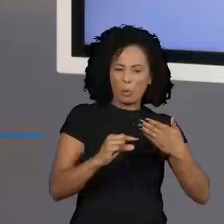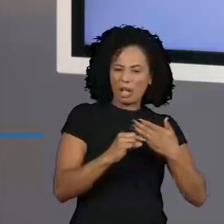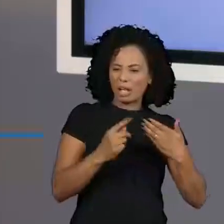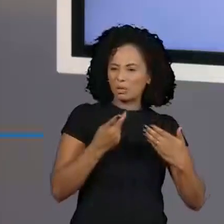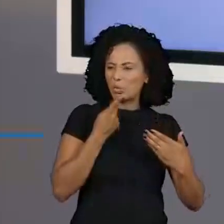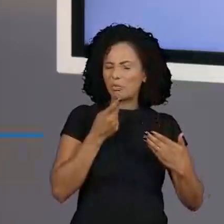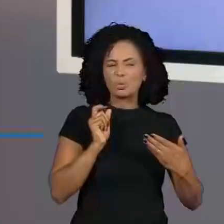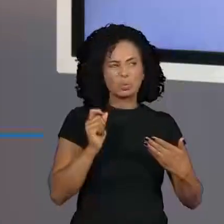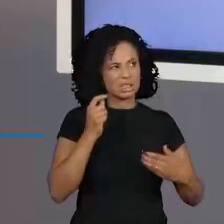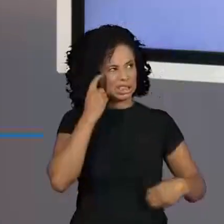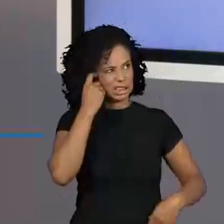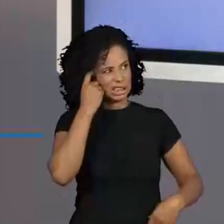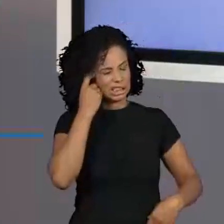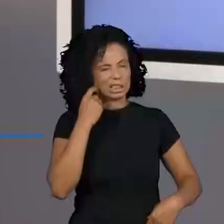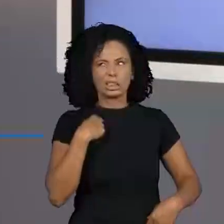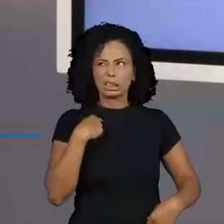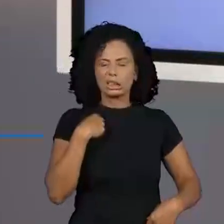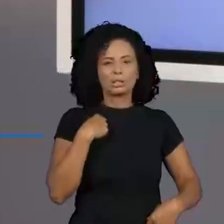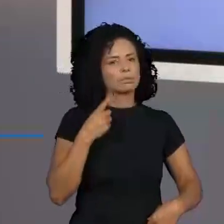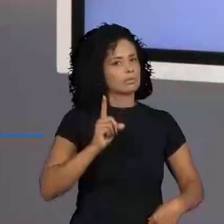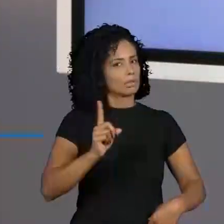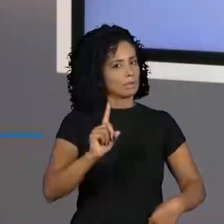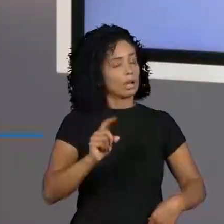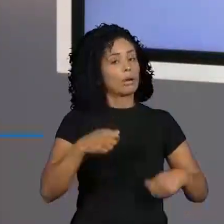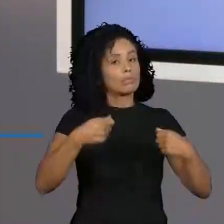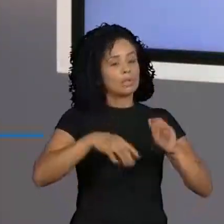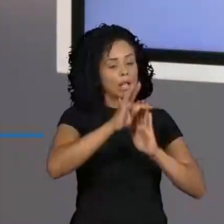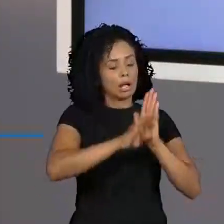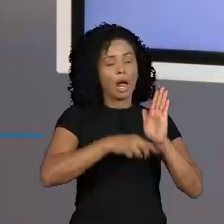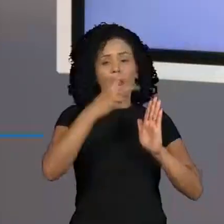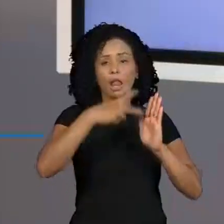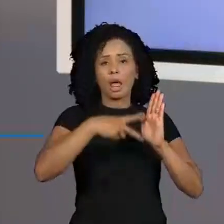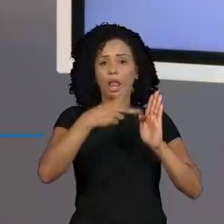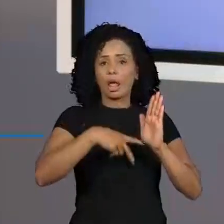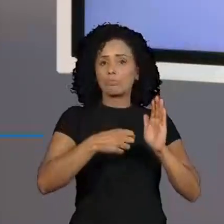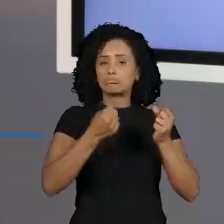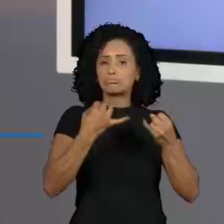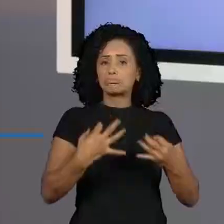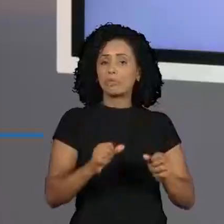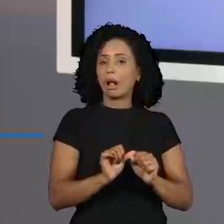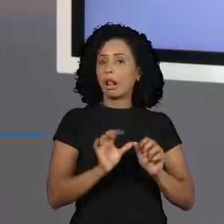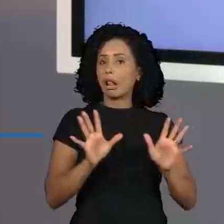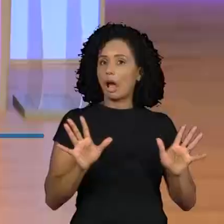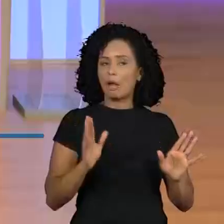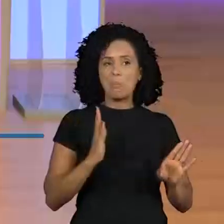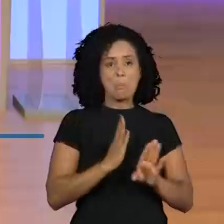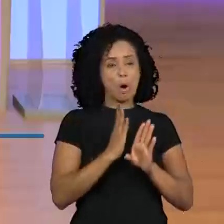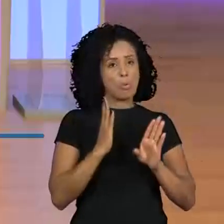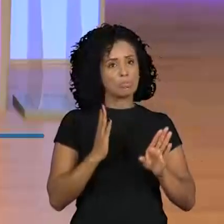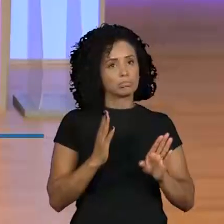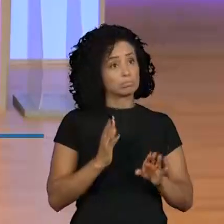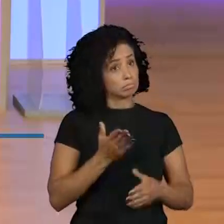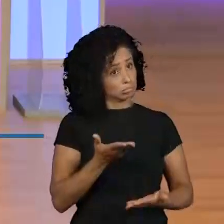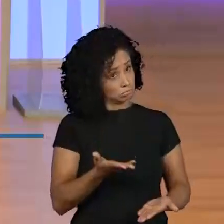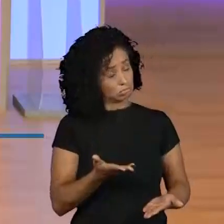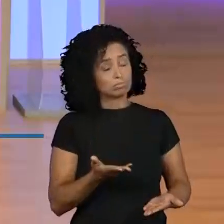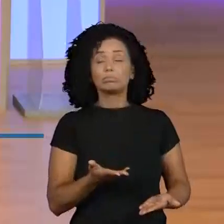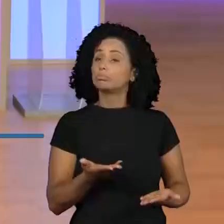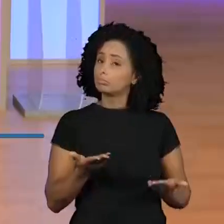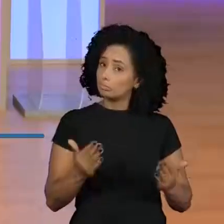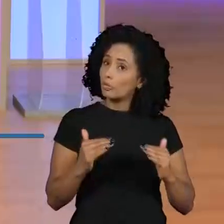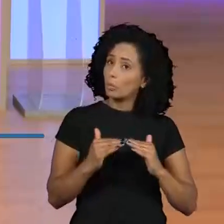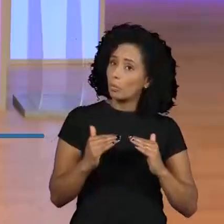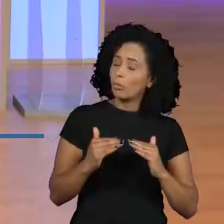ler, entender o que está escrito, que está clara a mensagem da informação que você está procurando, não é, professora? Exatamente,